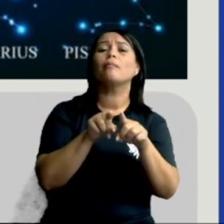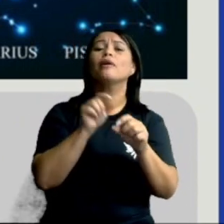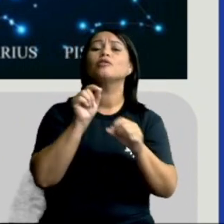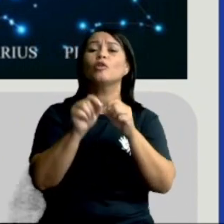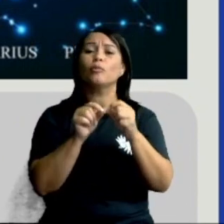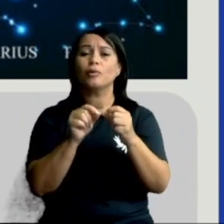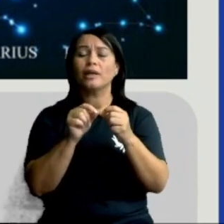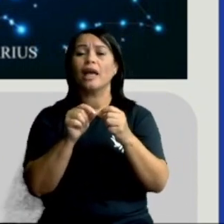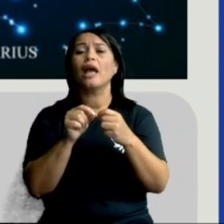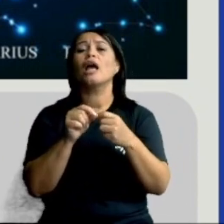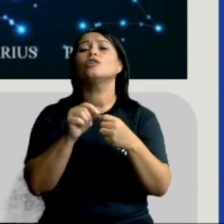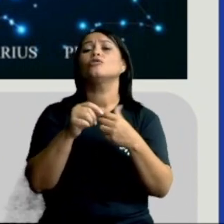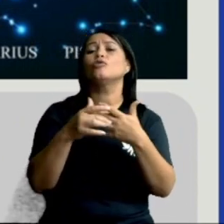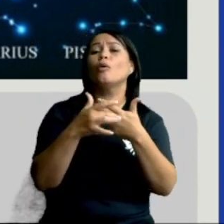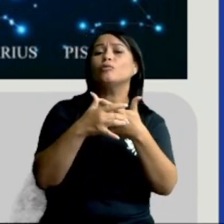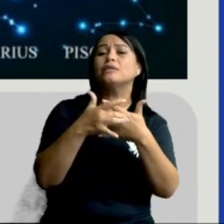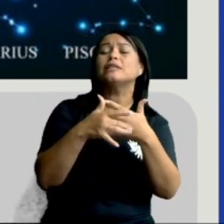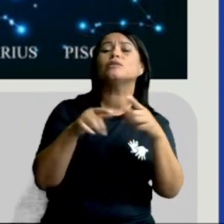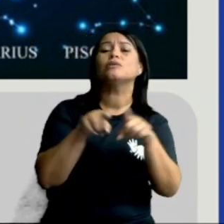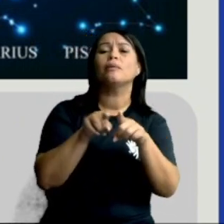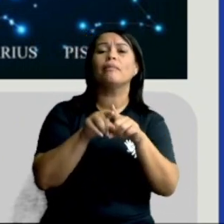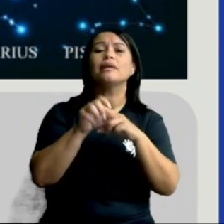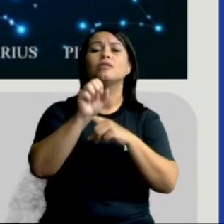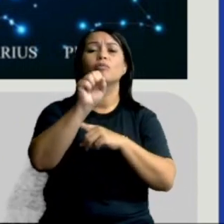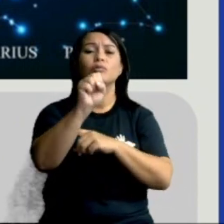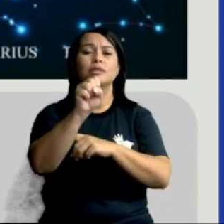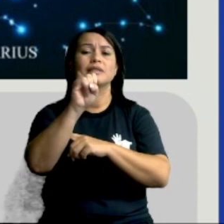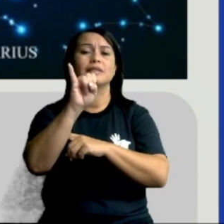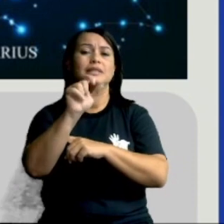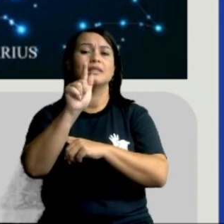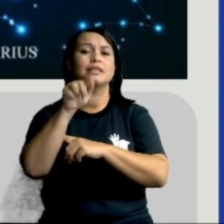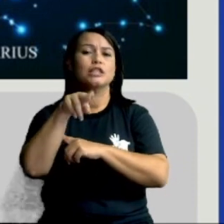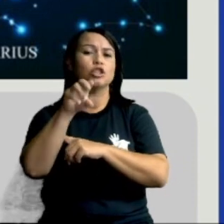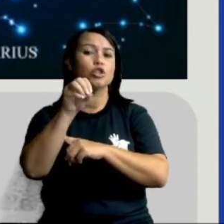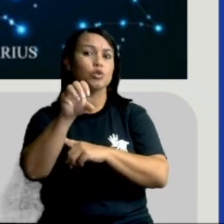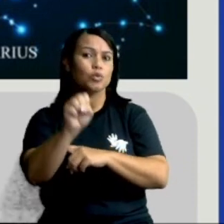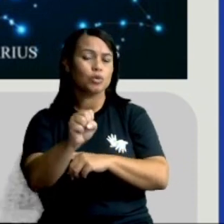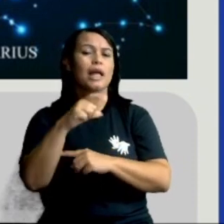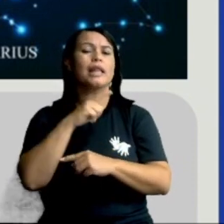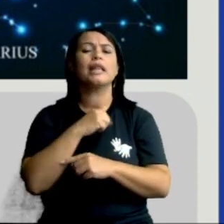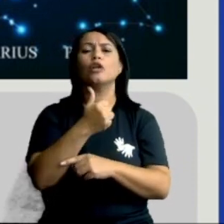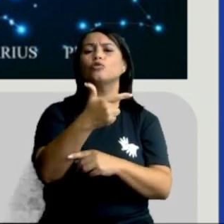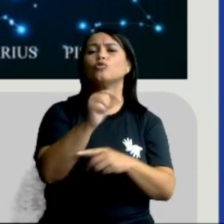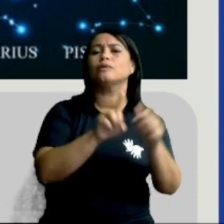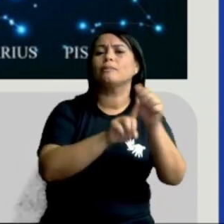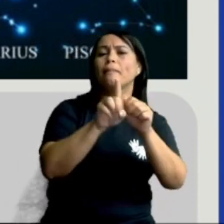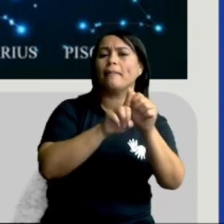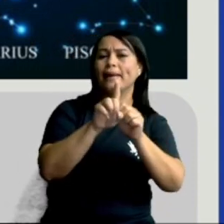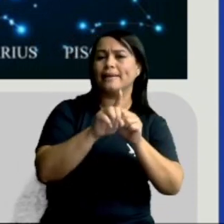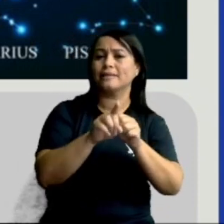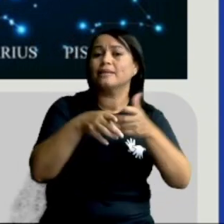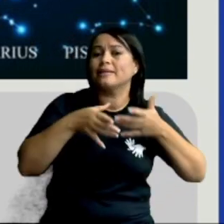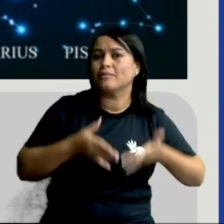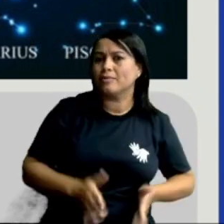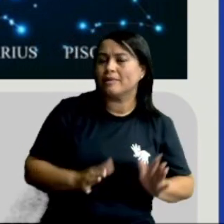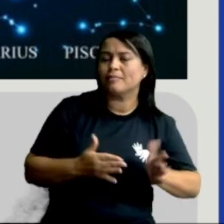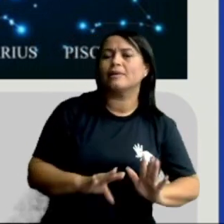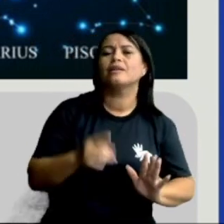nos 12 meses do ano, que surgem conforme a posição dos astros na data de nascimento.